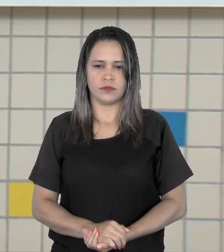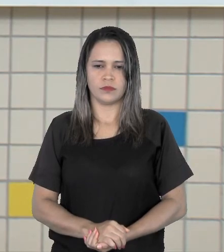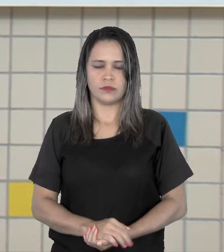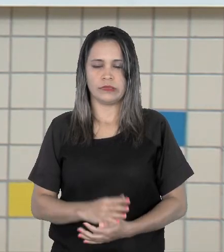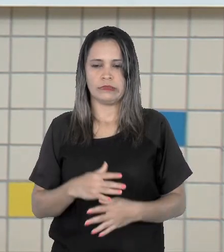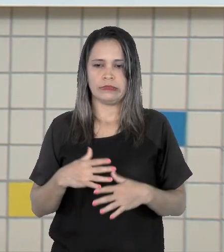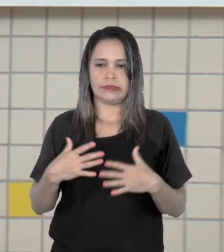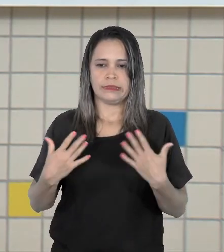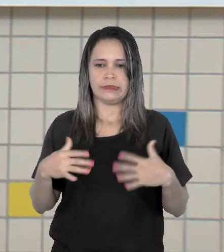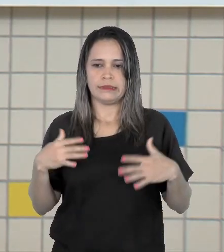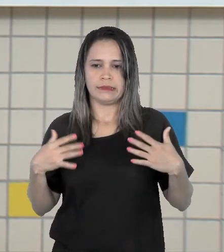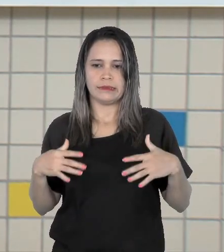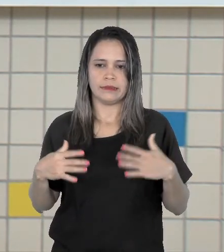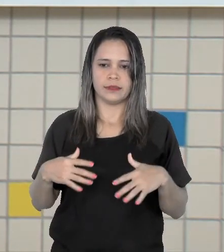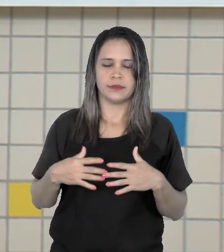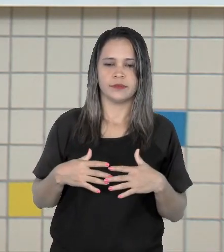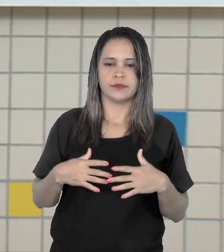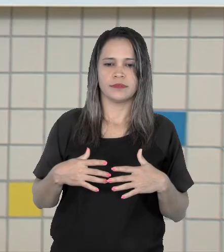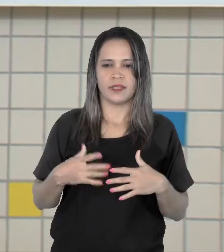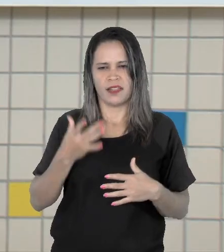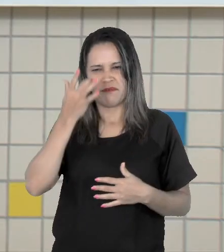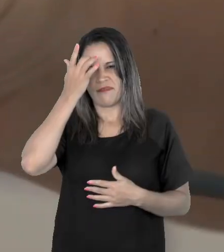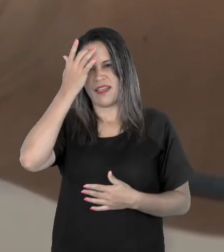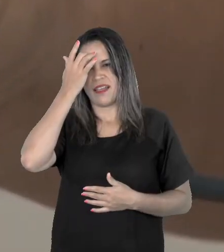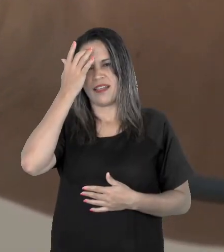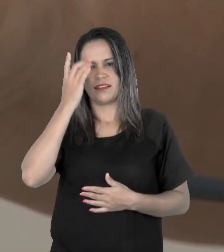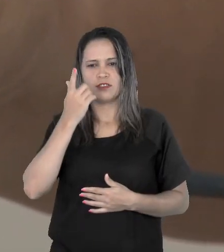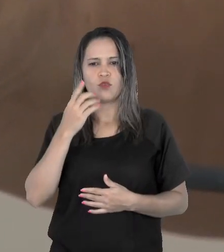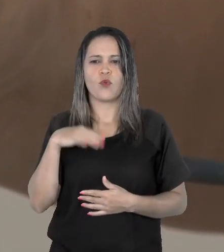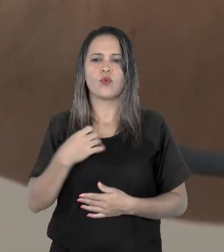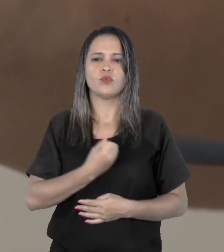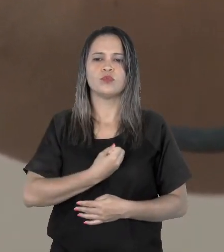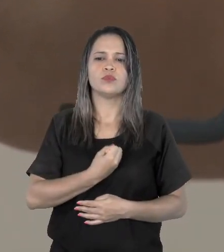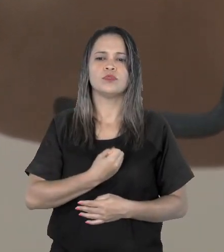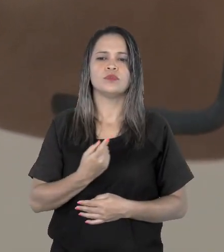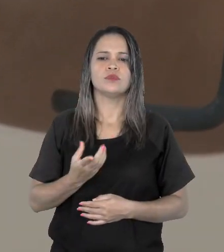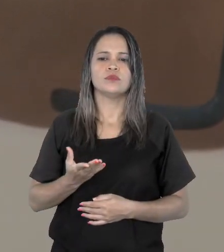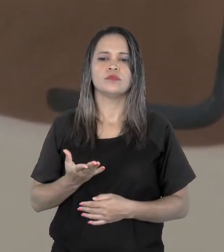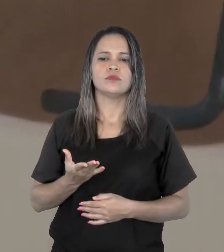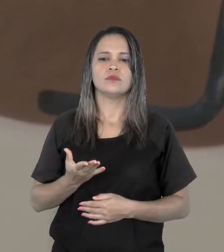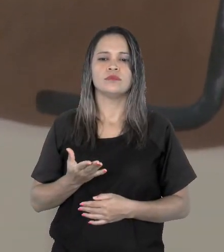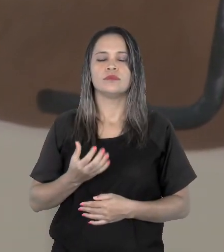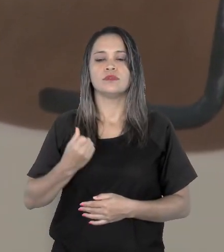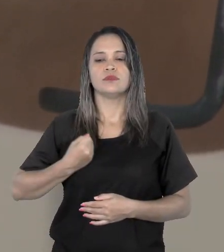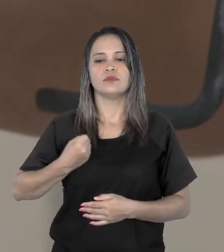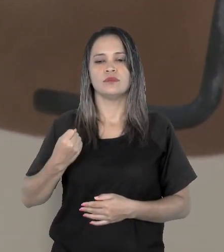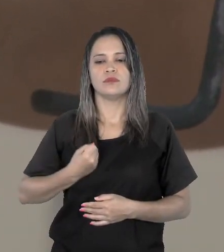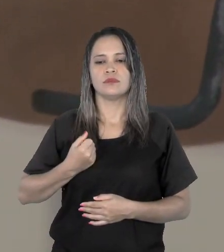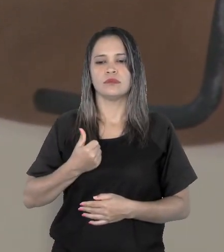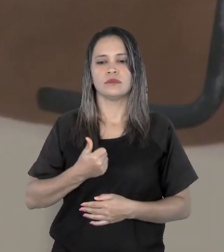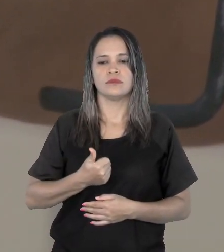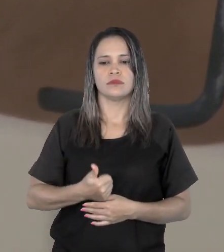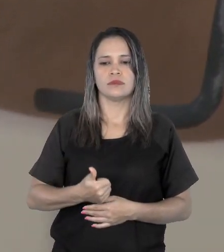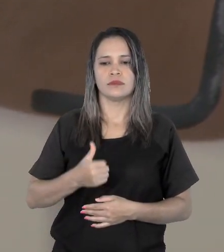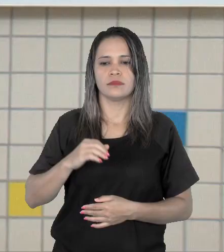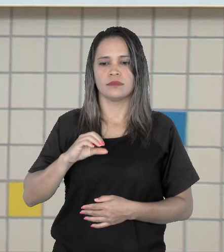Eita, Lelê. Ah, isso aqui tá facinho. Que número é esse? É o número